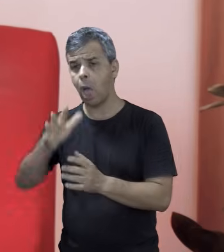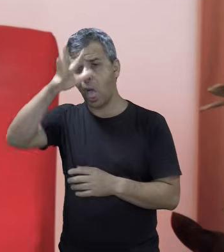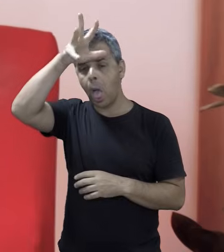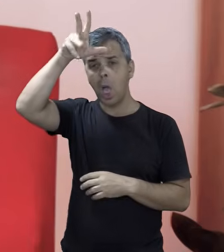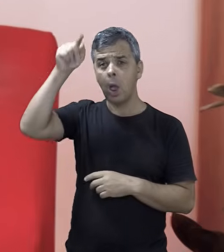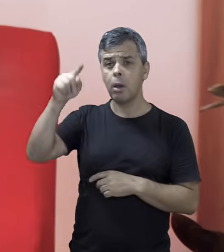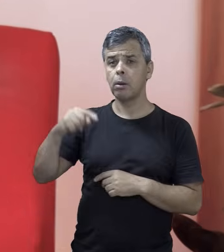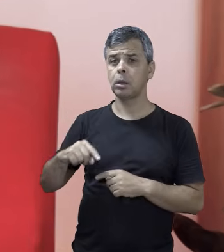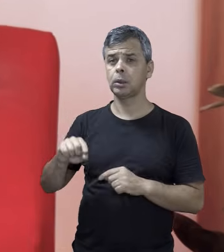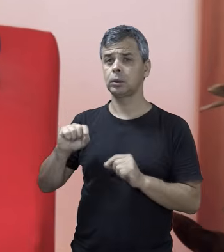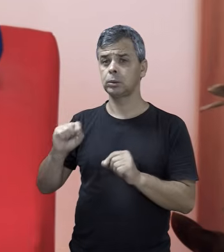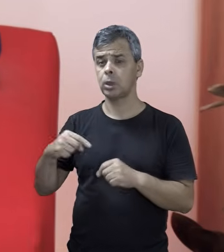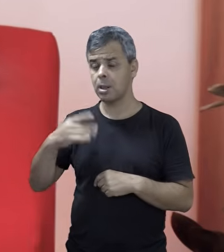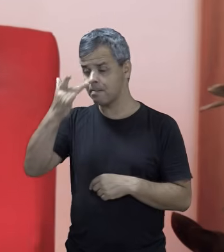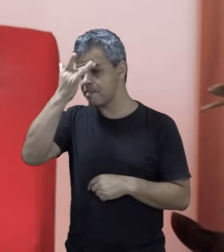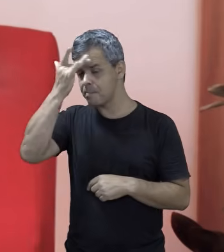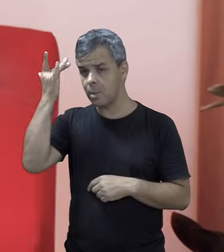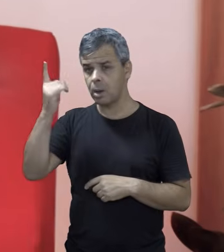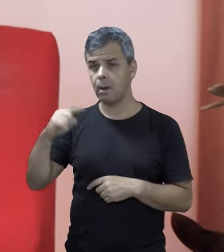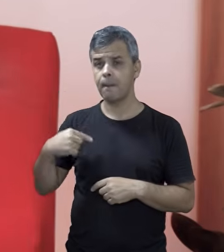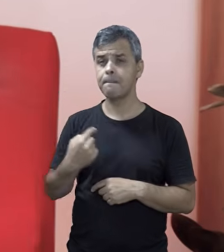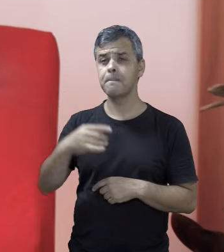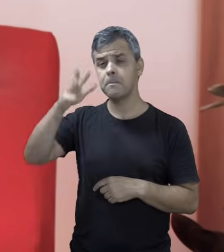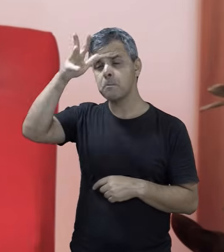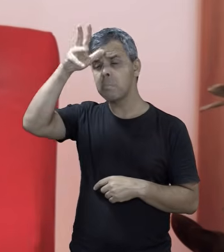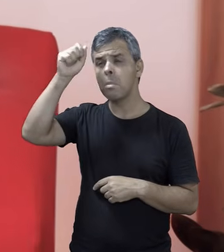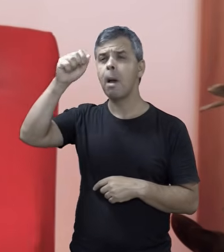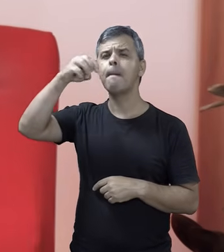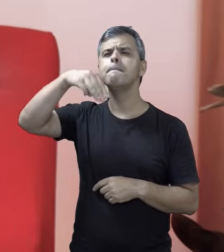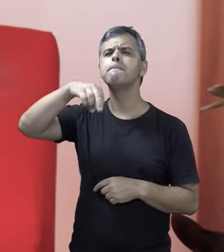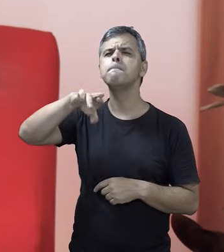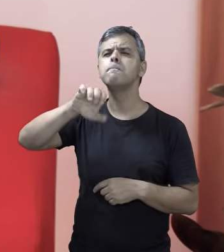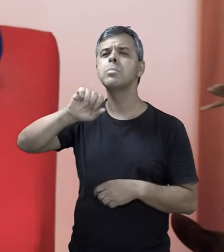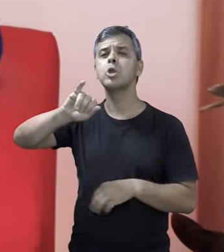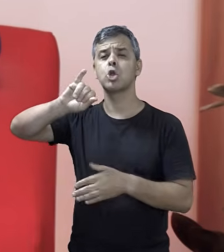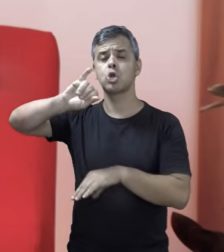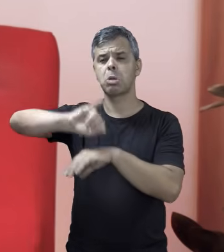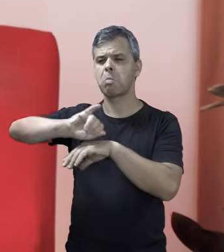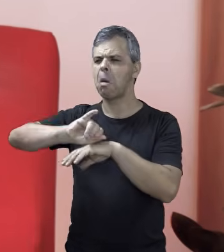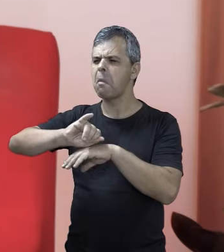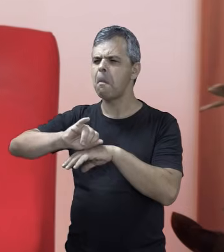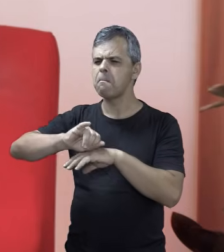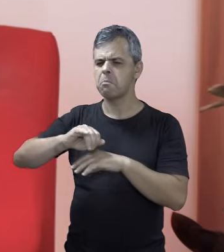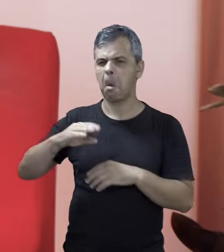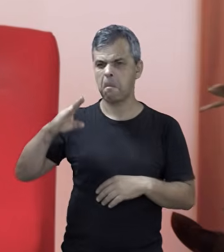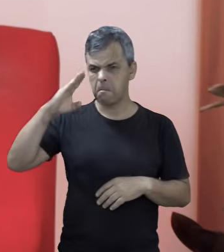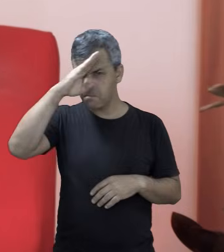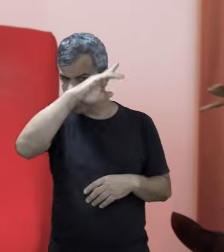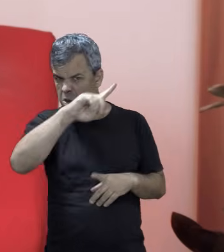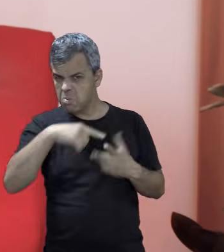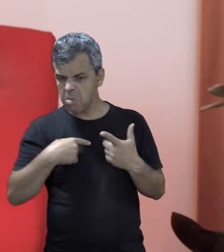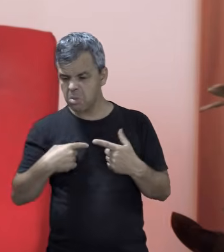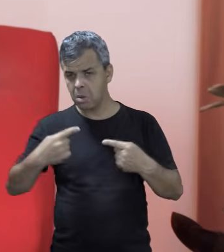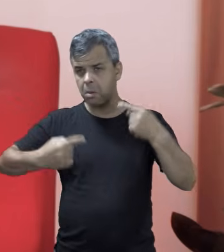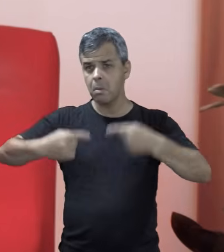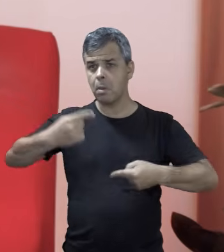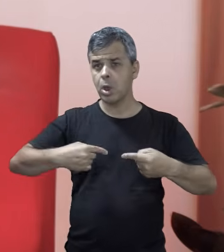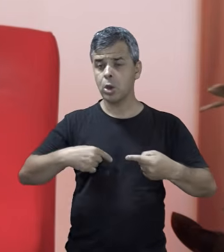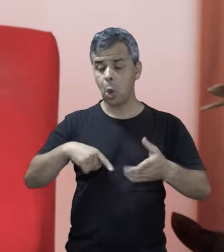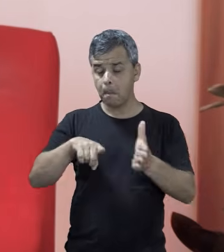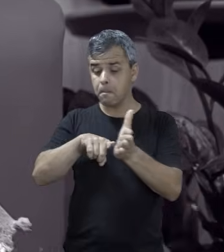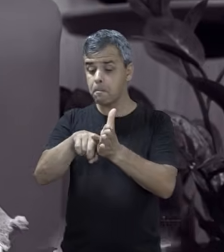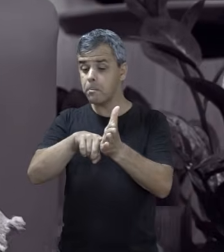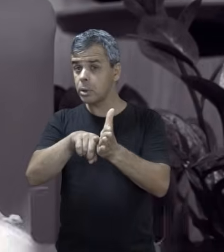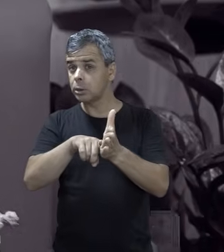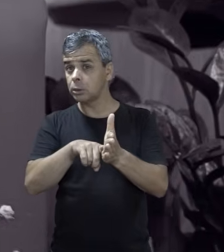Manaus, as pessoas diziam, Manaus virou bolsonarista, Manaus está muito polarizada, e a última